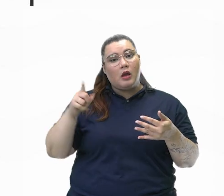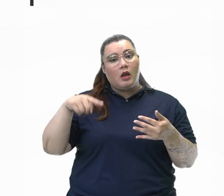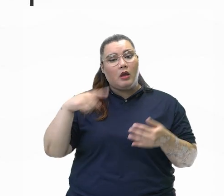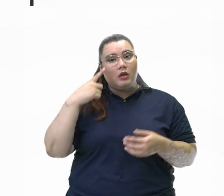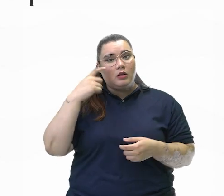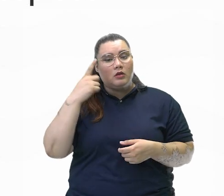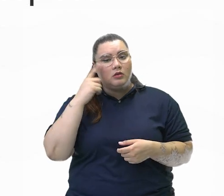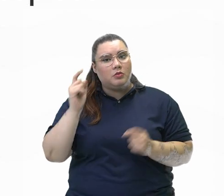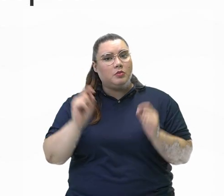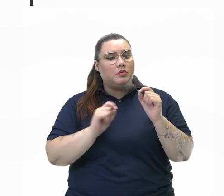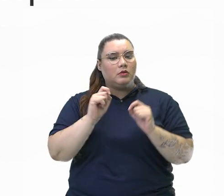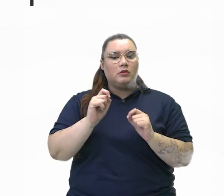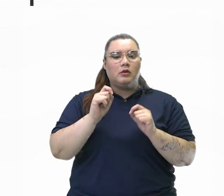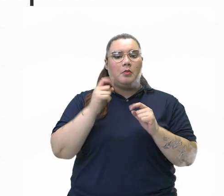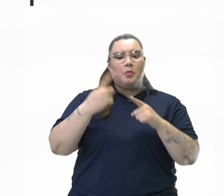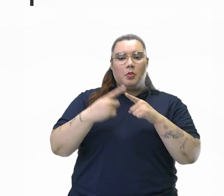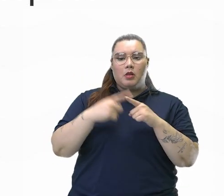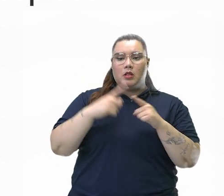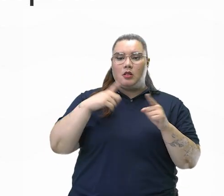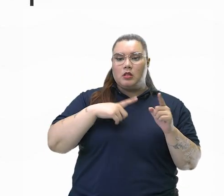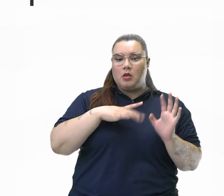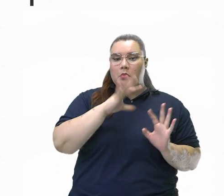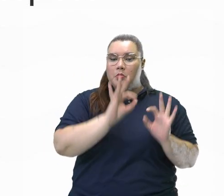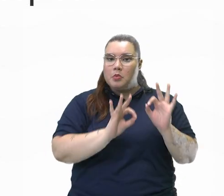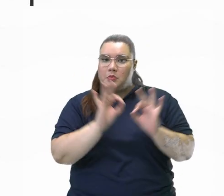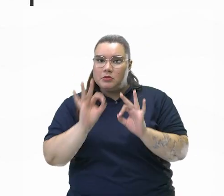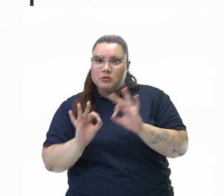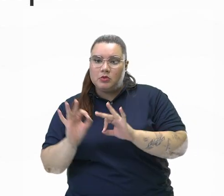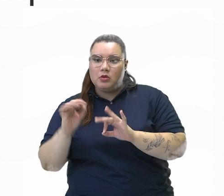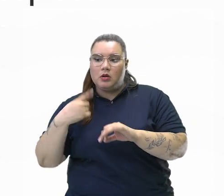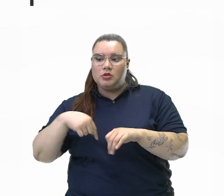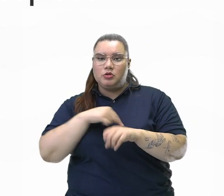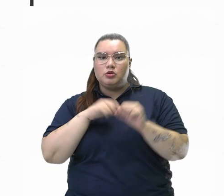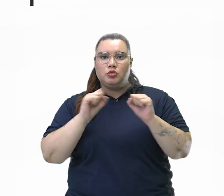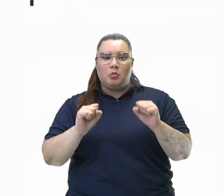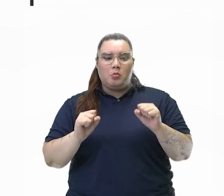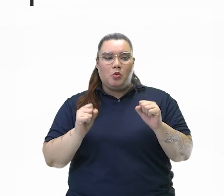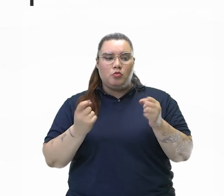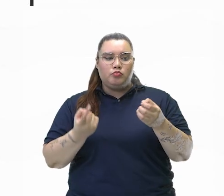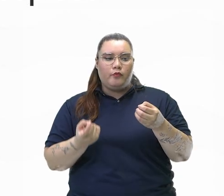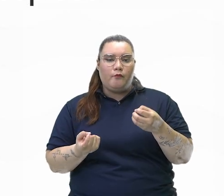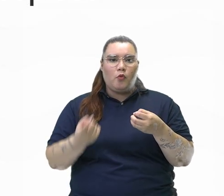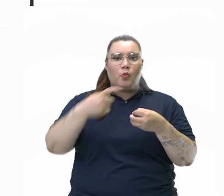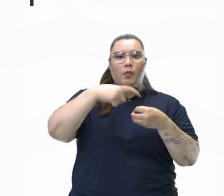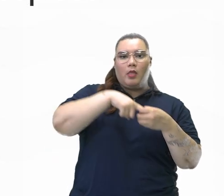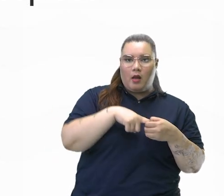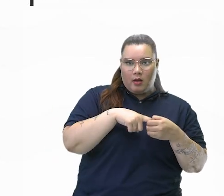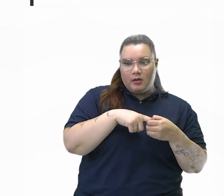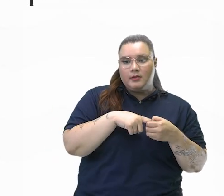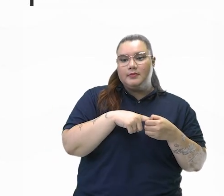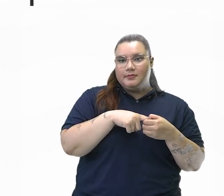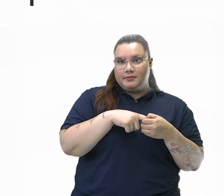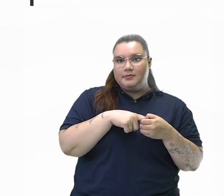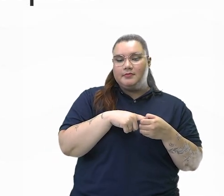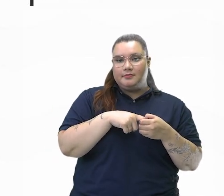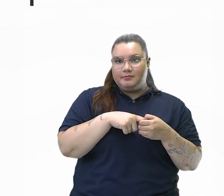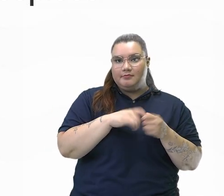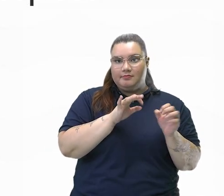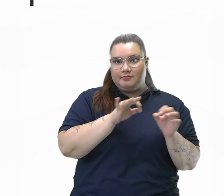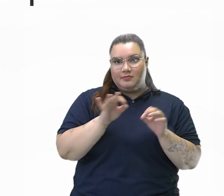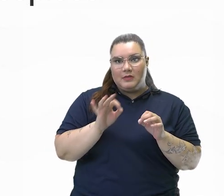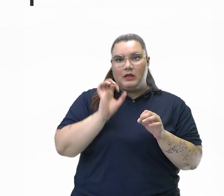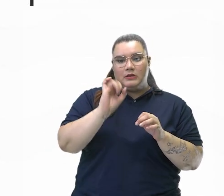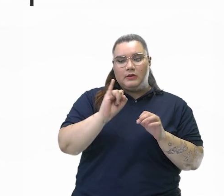porque existem processos que nós podemos reverter, ou seja, nós podemos voltar a ser o que